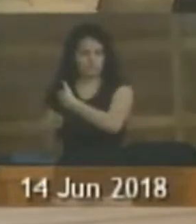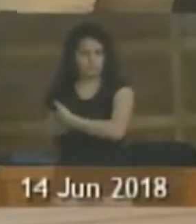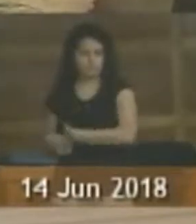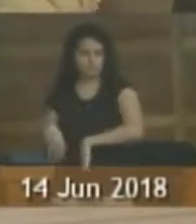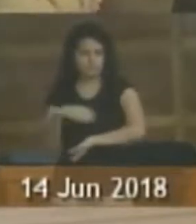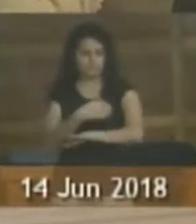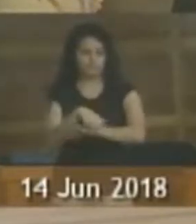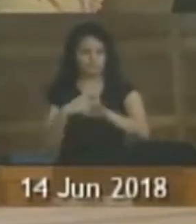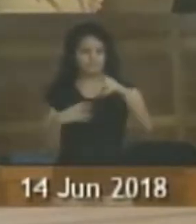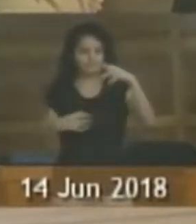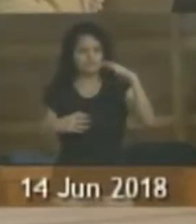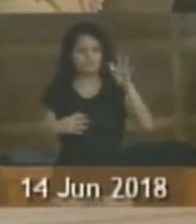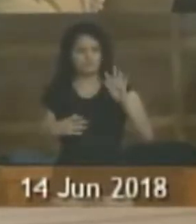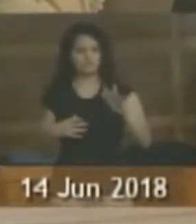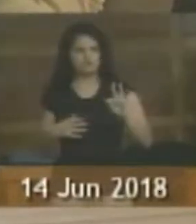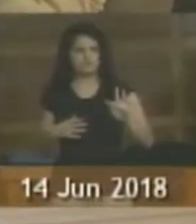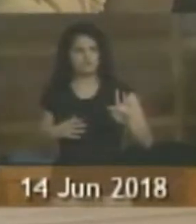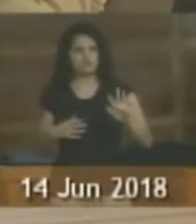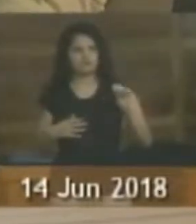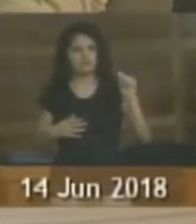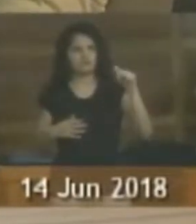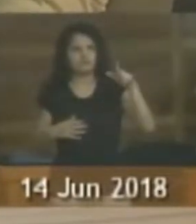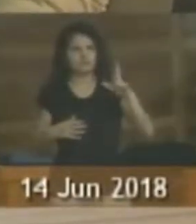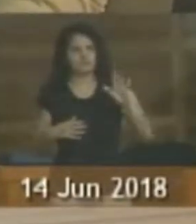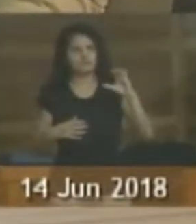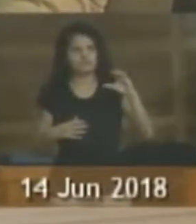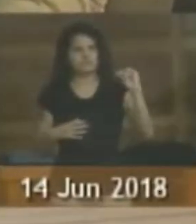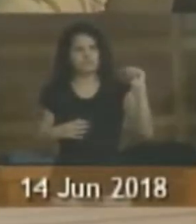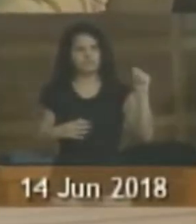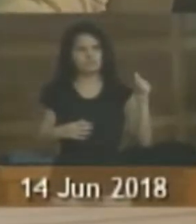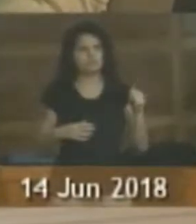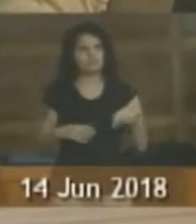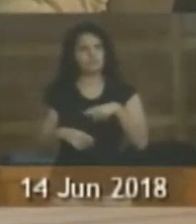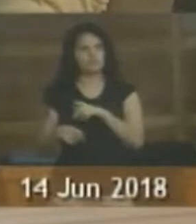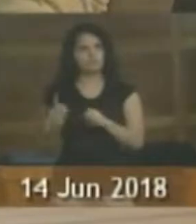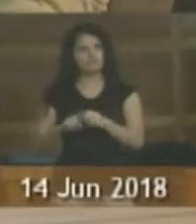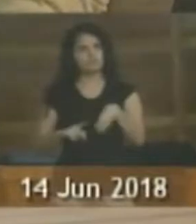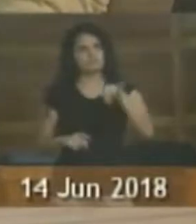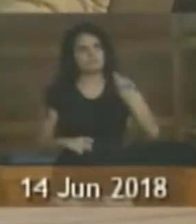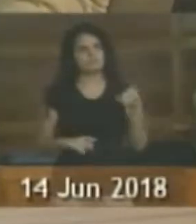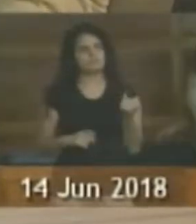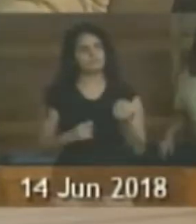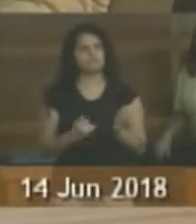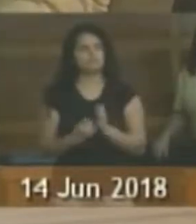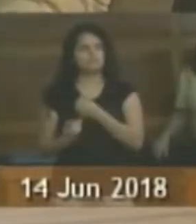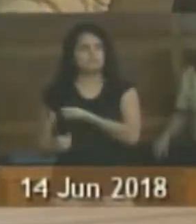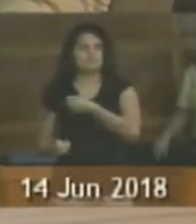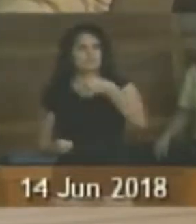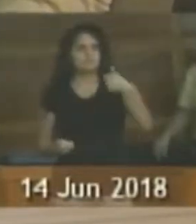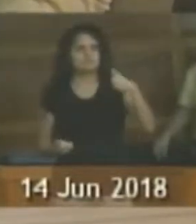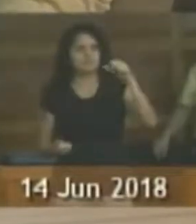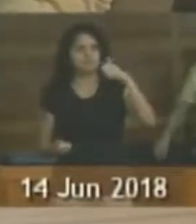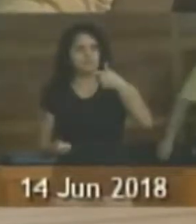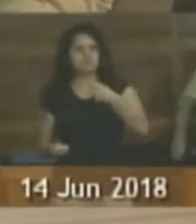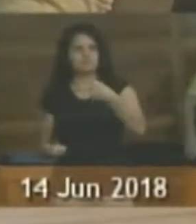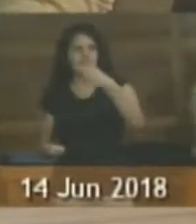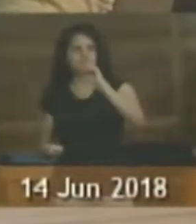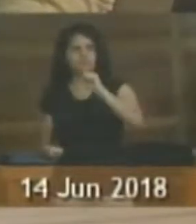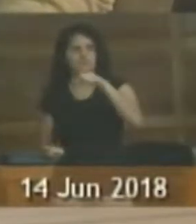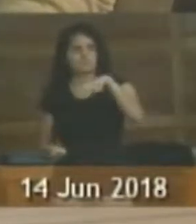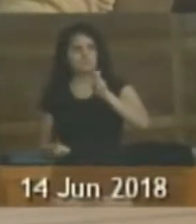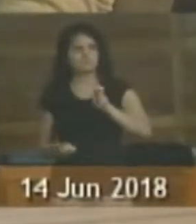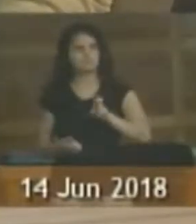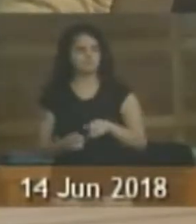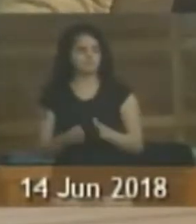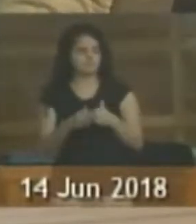rua Tarsila Cândida, próximo ao Mercadinho do Tião, bairro Japuíba. Indicação 1785 de 2018,